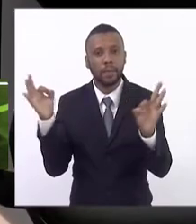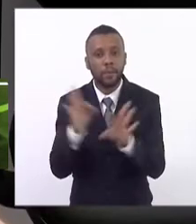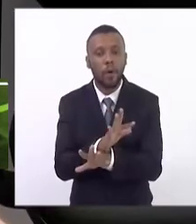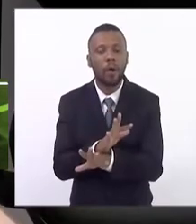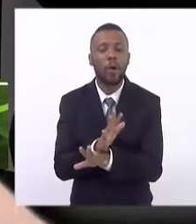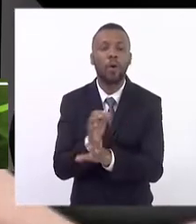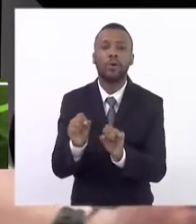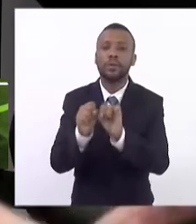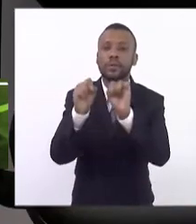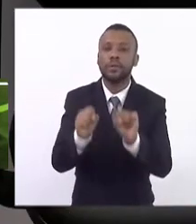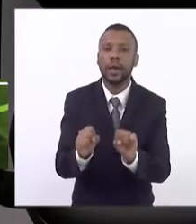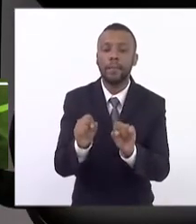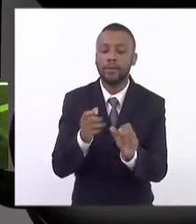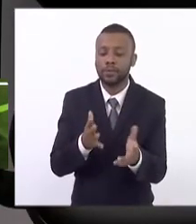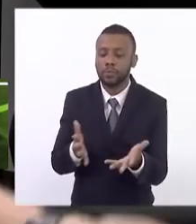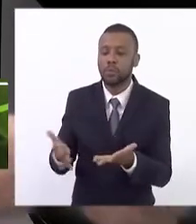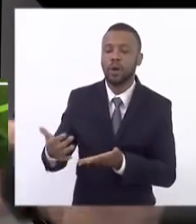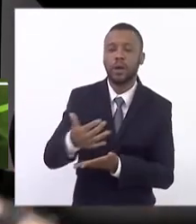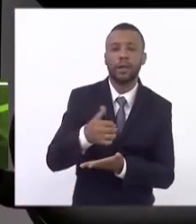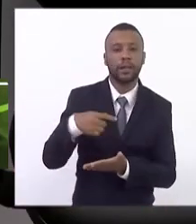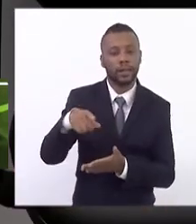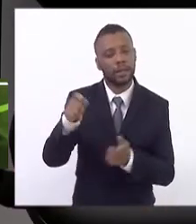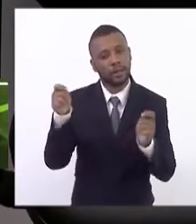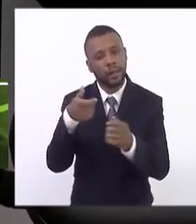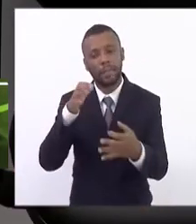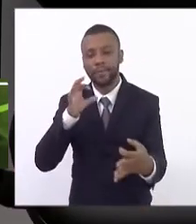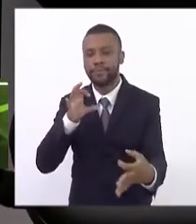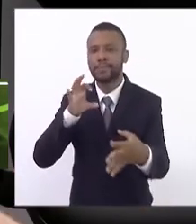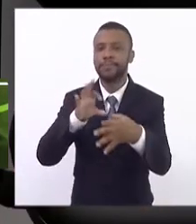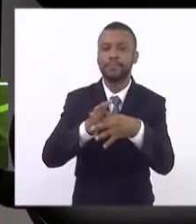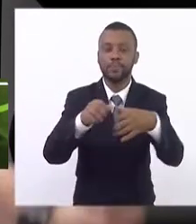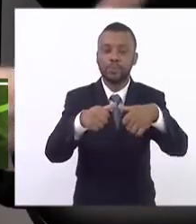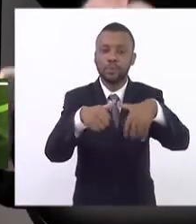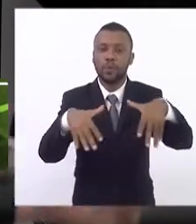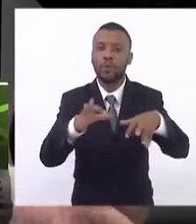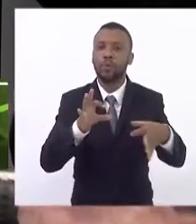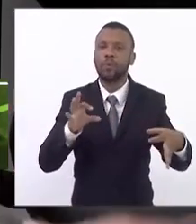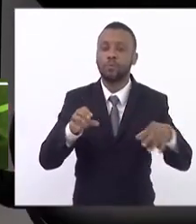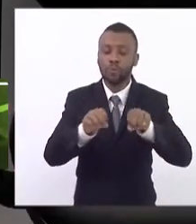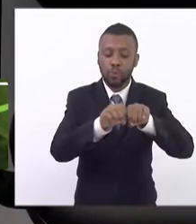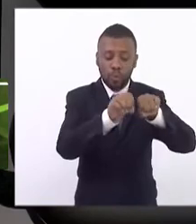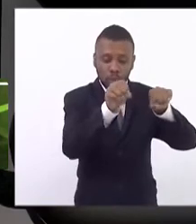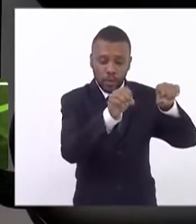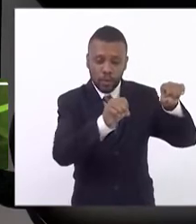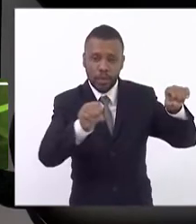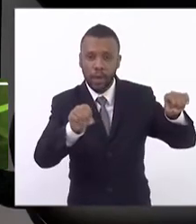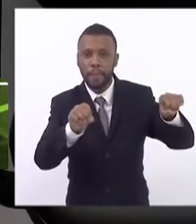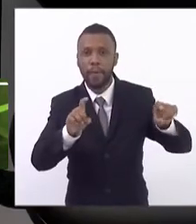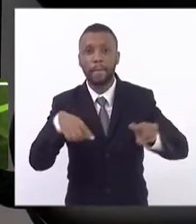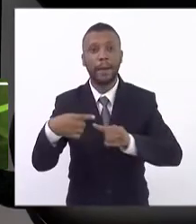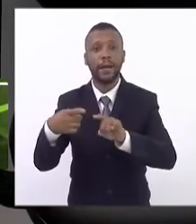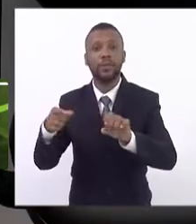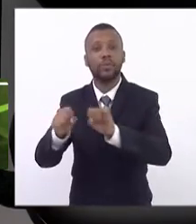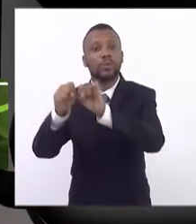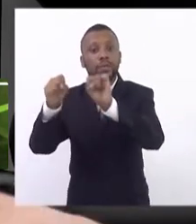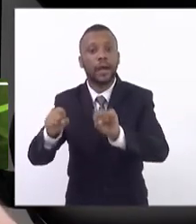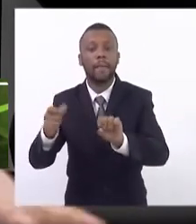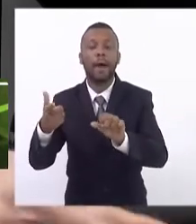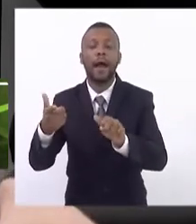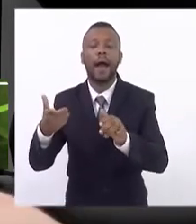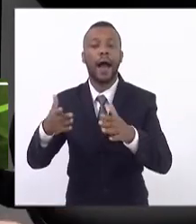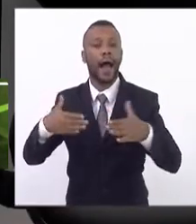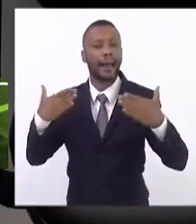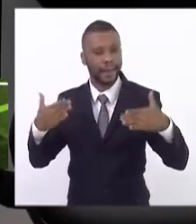eles já tenham como interligar no sistema, no nosso tronco e no sistema Alegria. Então,